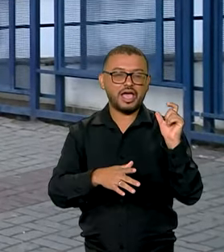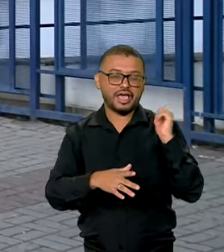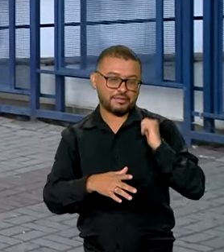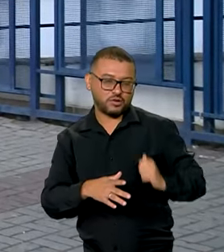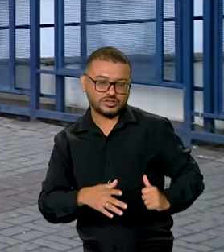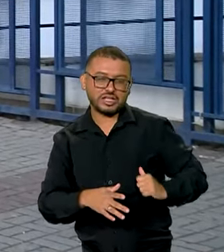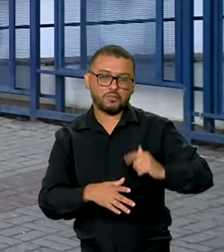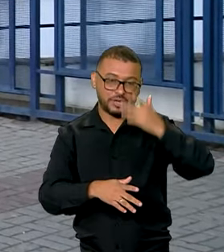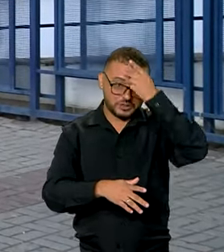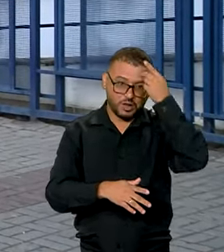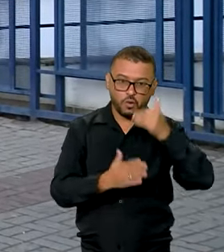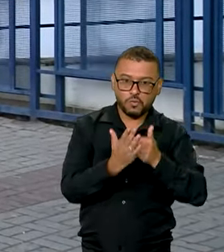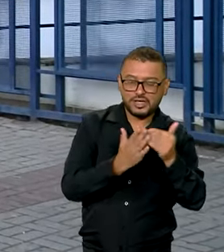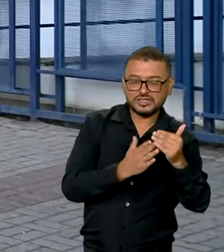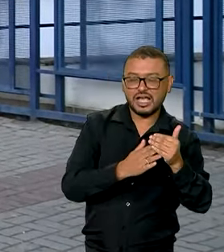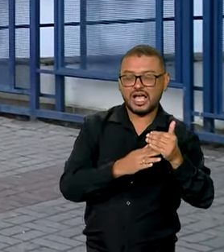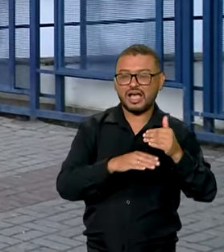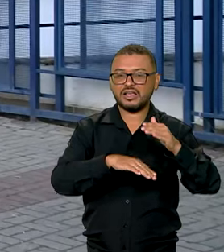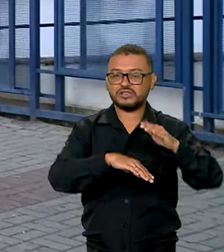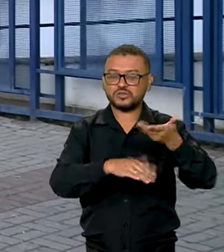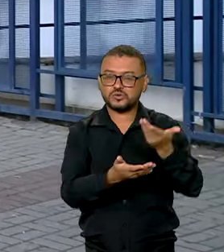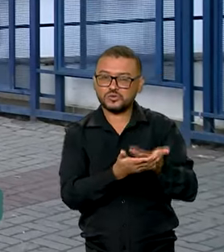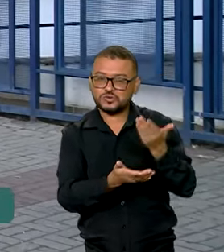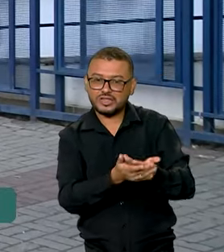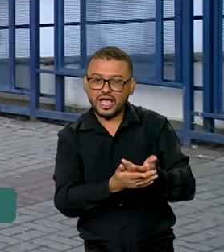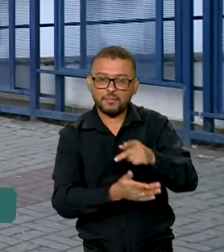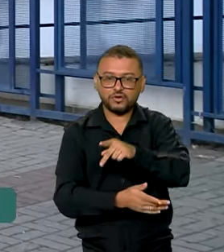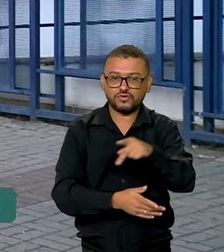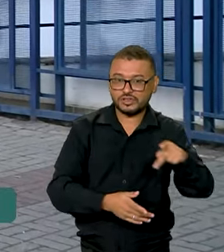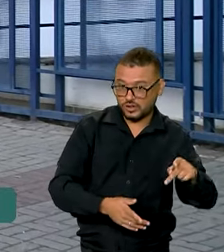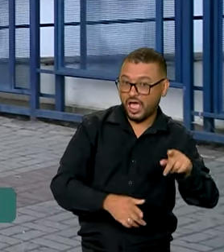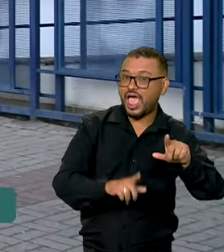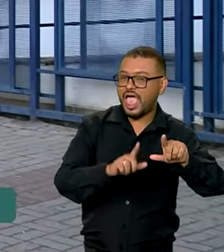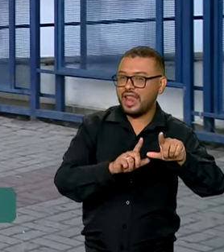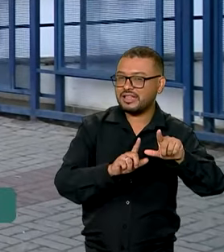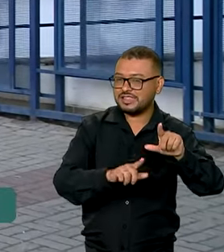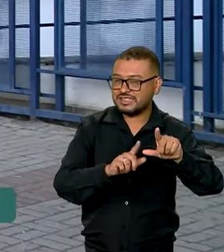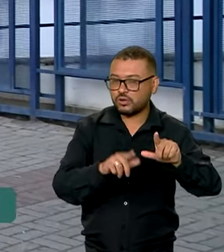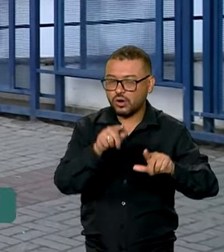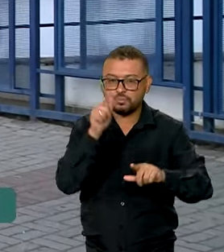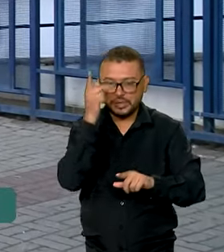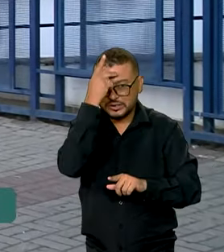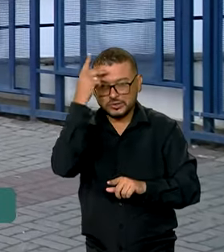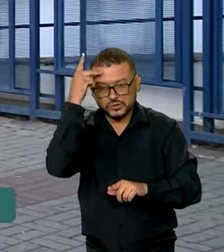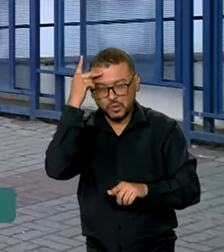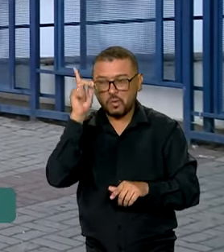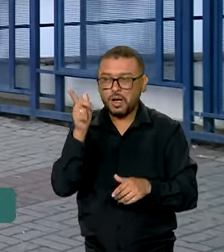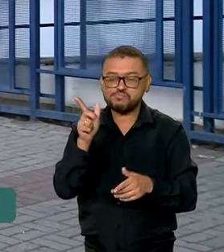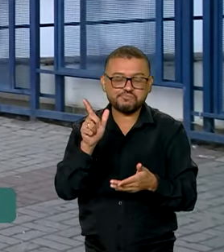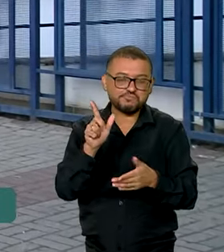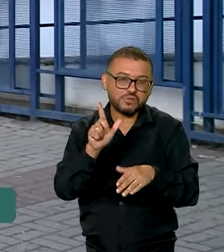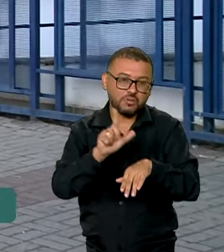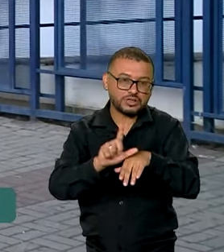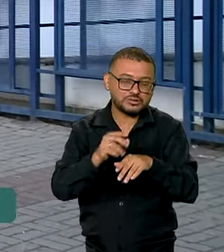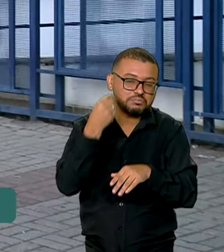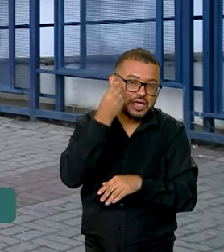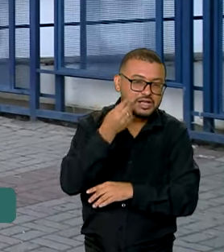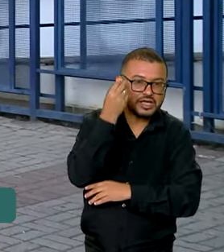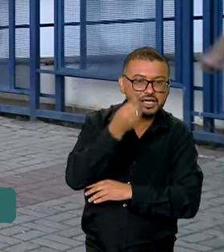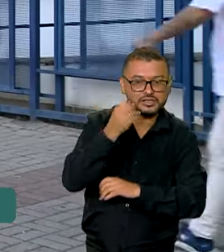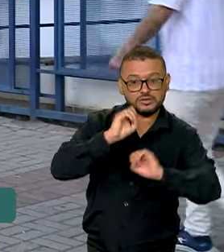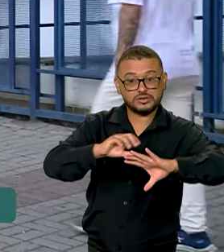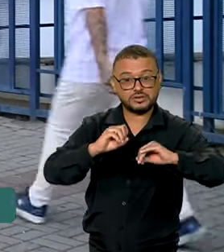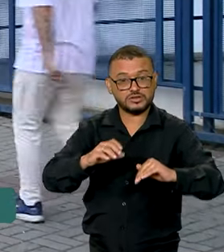à Docência. É destinado a estudantes de licenciatura para que eles tenham uma experiência com alunos da